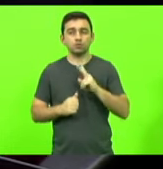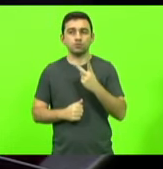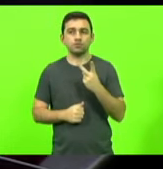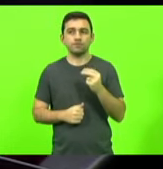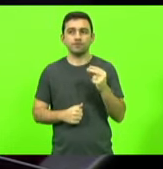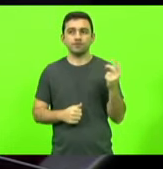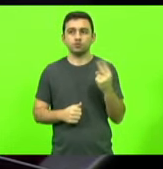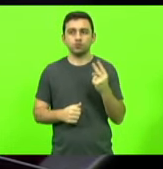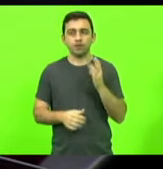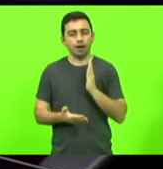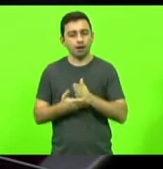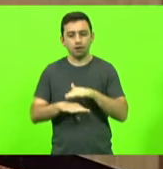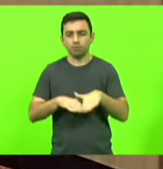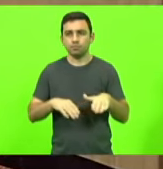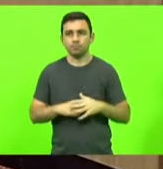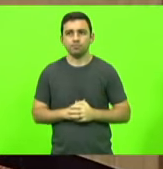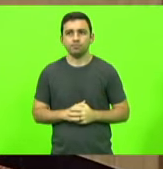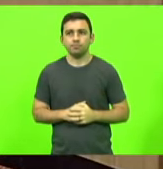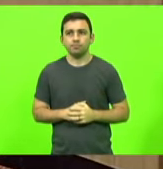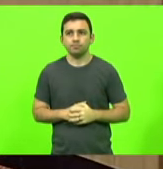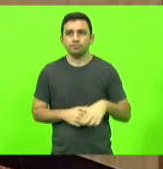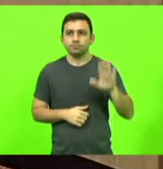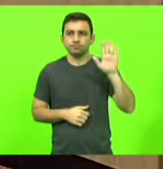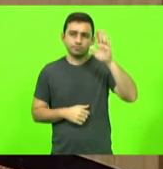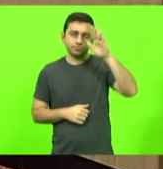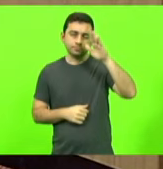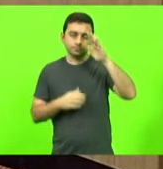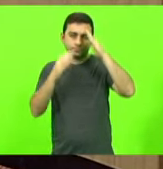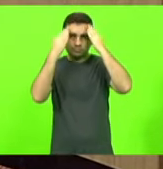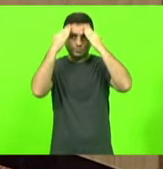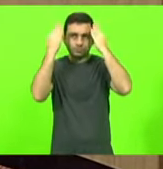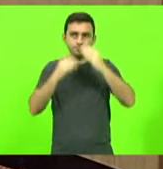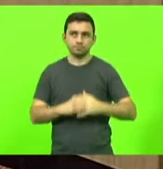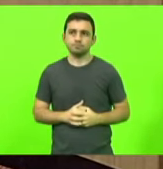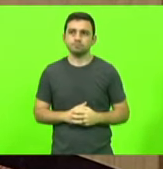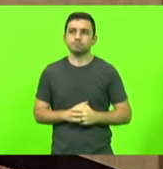abraço. Com a palavra o deputado José Milton Schaefer.